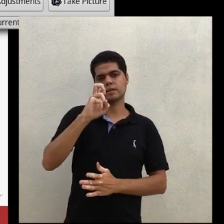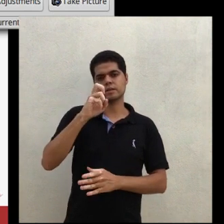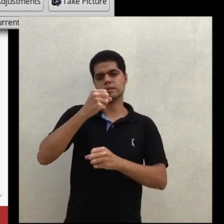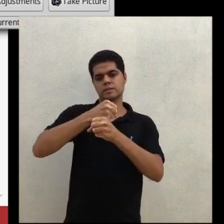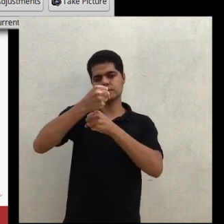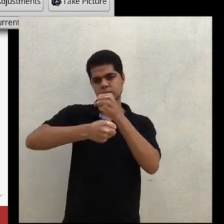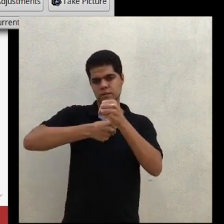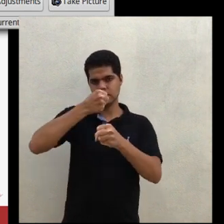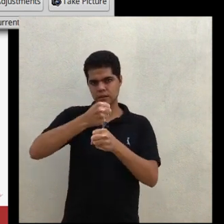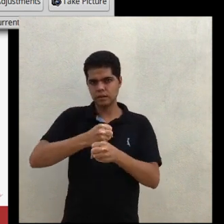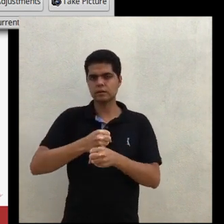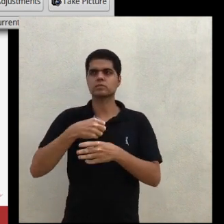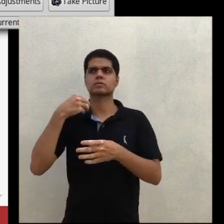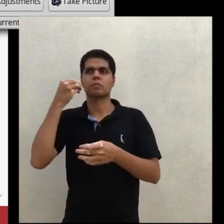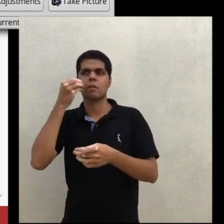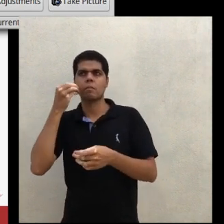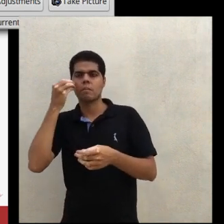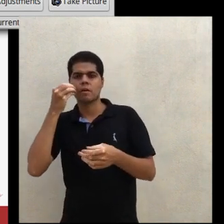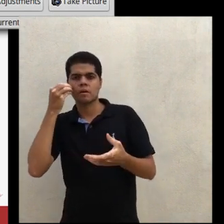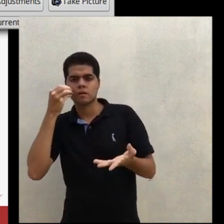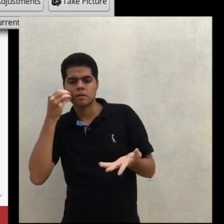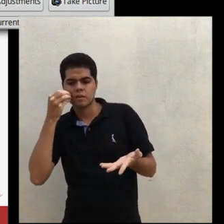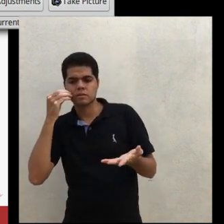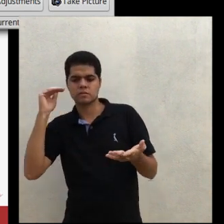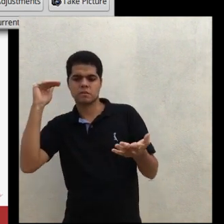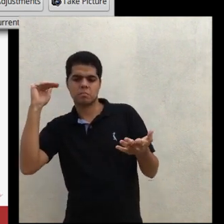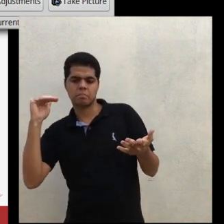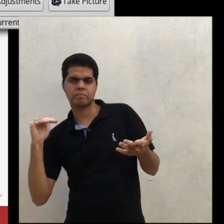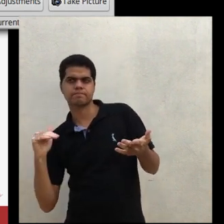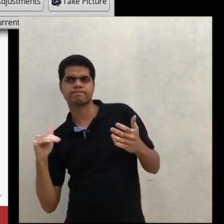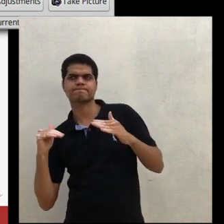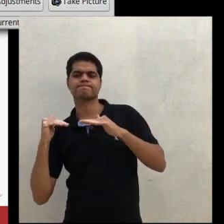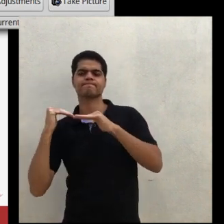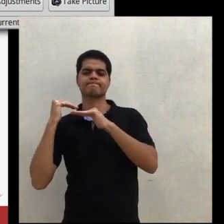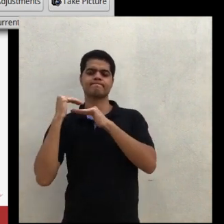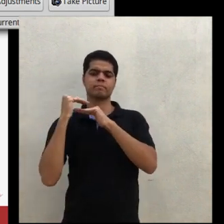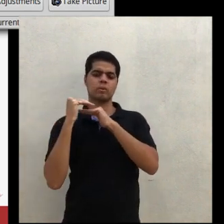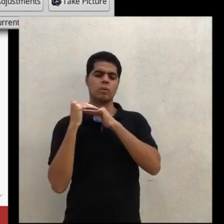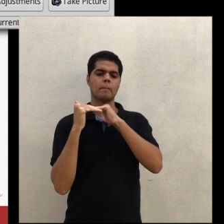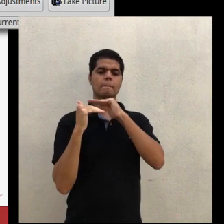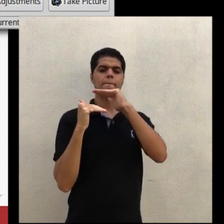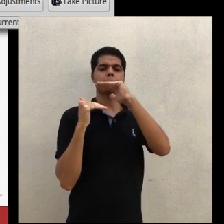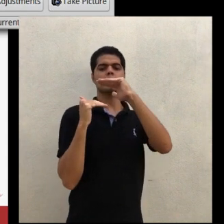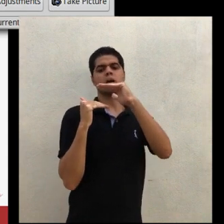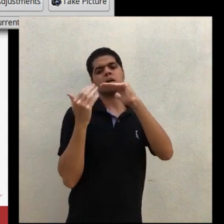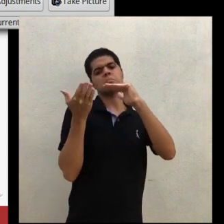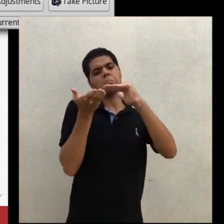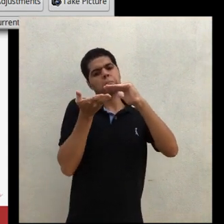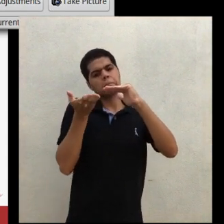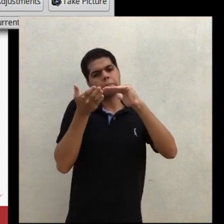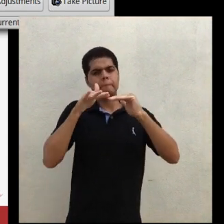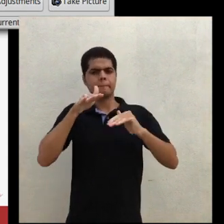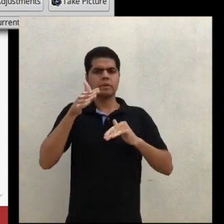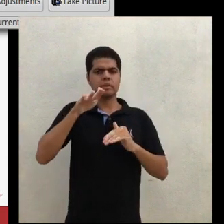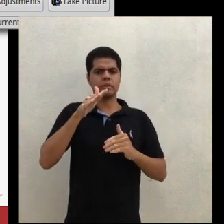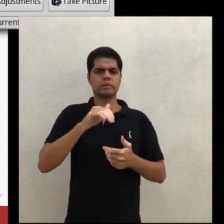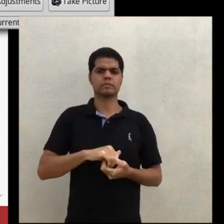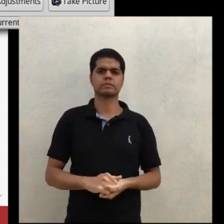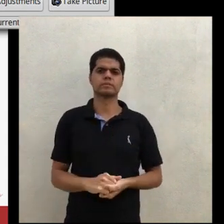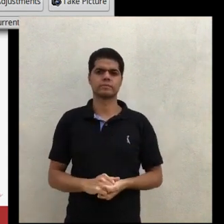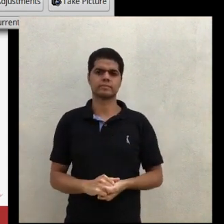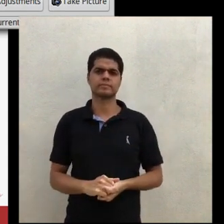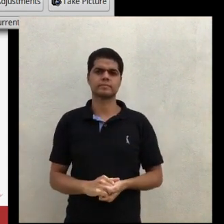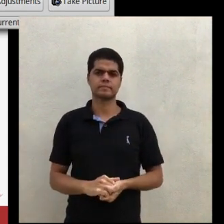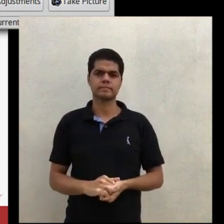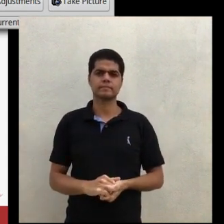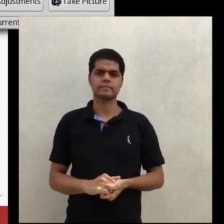passando gradativamente a ser uma experiência média. Né? De 15 a 30 anos, ele deixa de ser